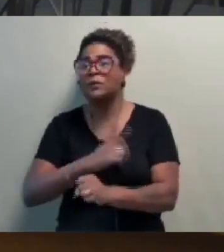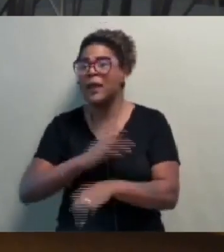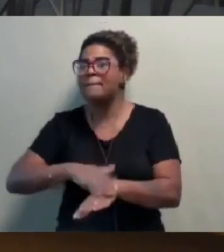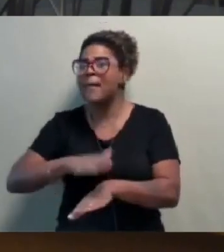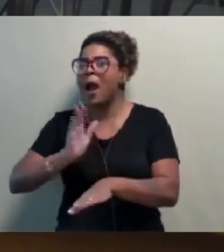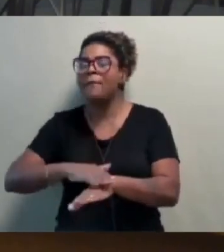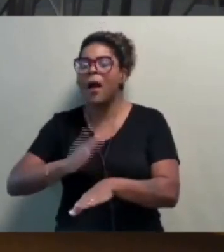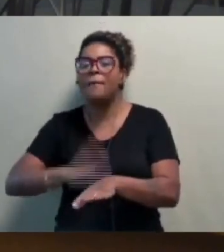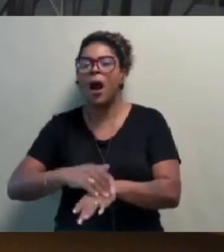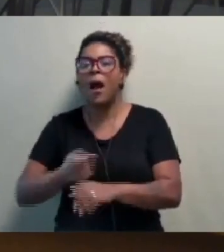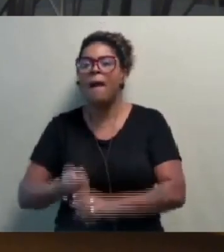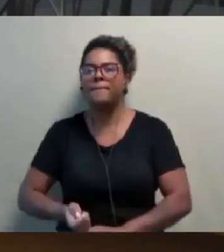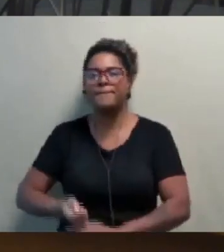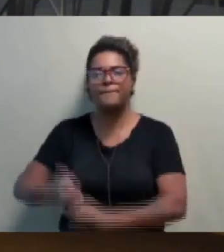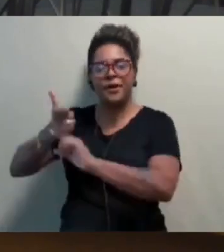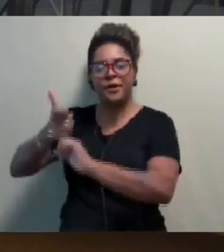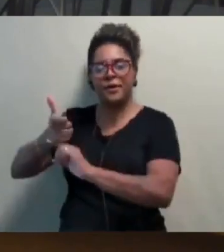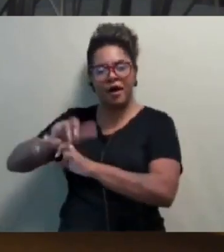clubes de Belo Horizonte,